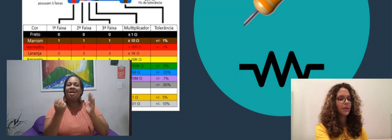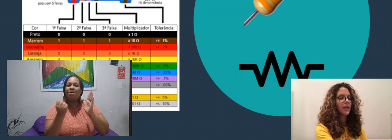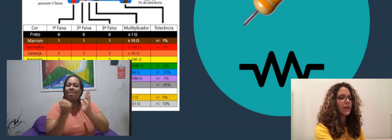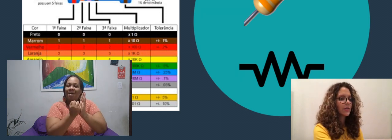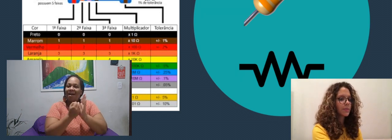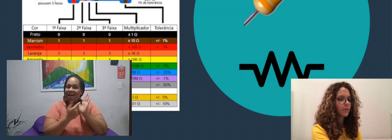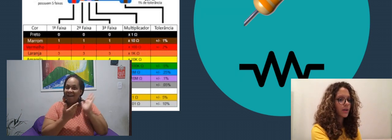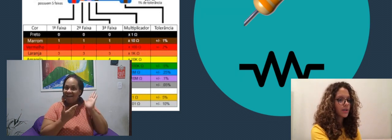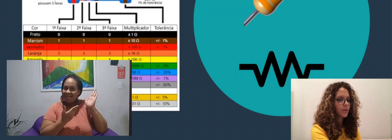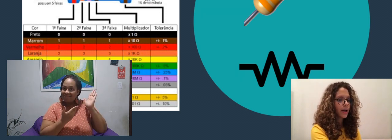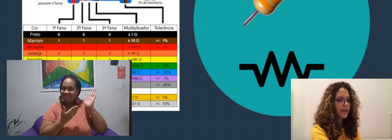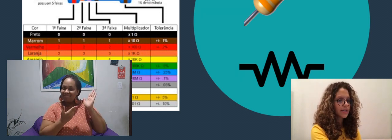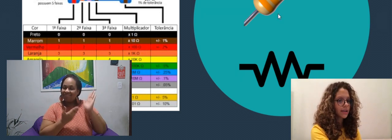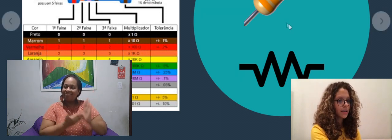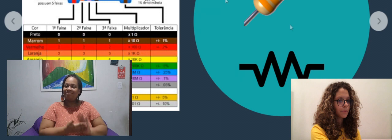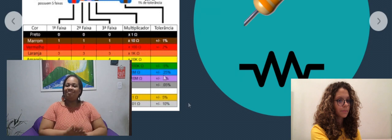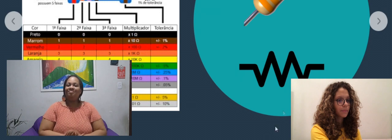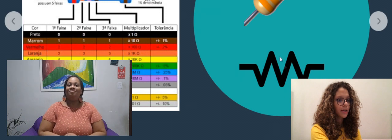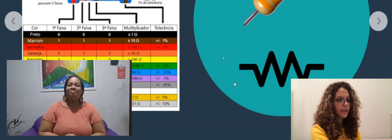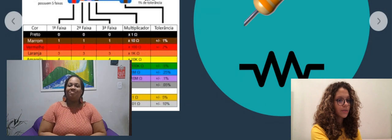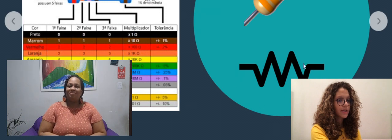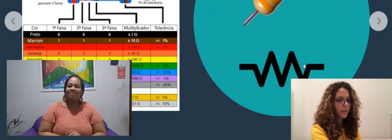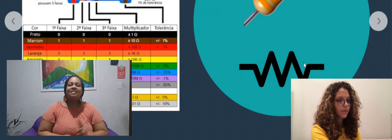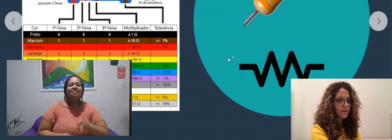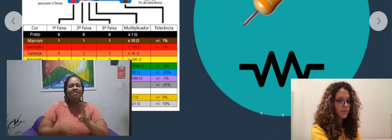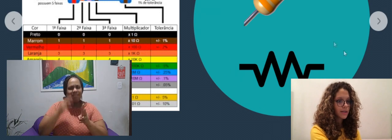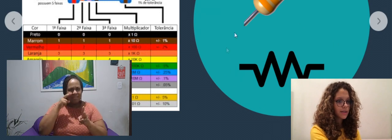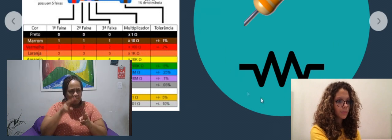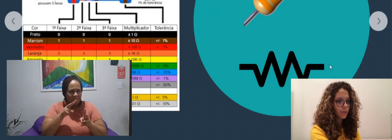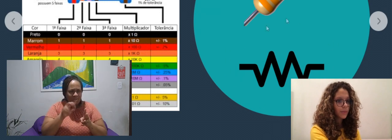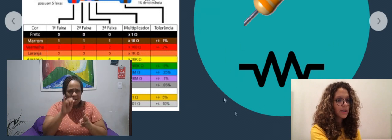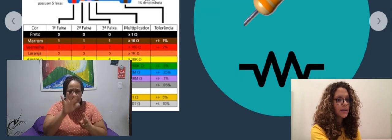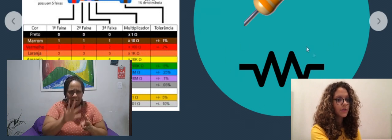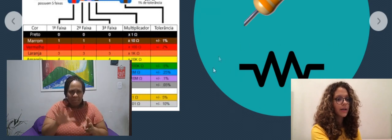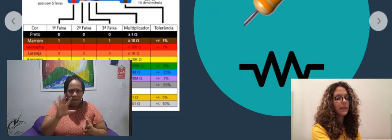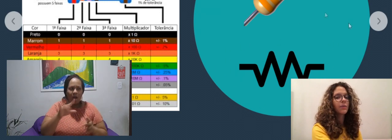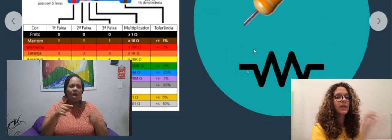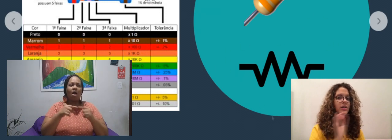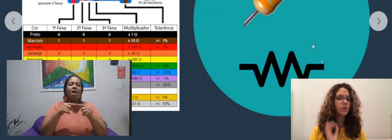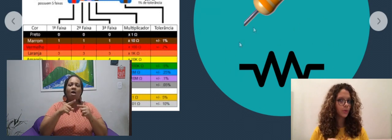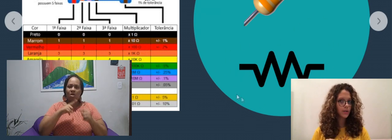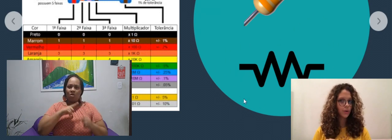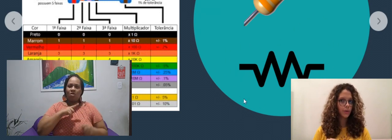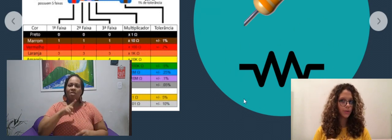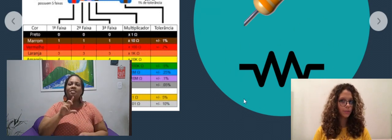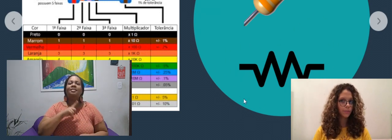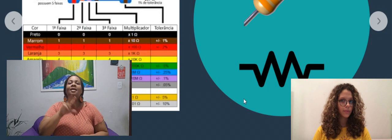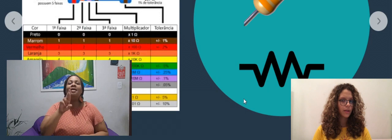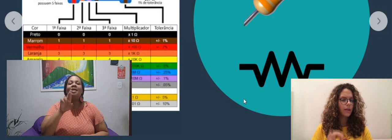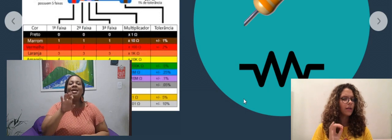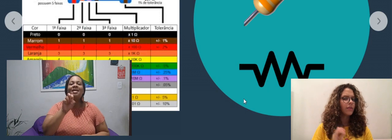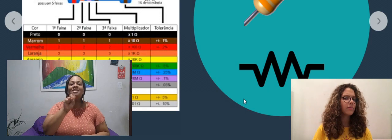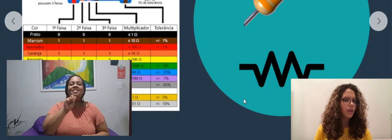um símbolo. E o símbolo do resistor é esse aqui. Então, sempre que você vê esse símbolo, significa que tem um resistor no